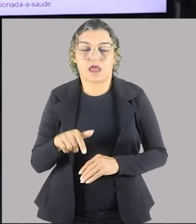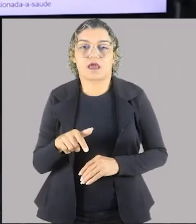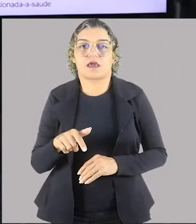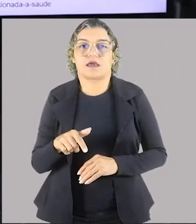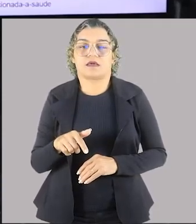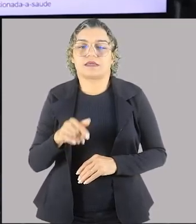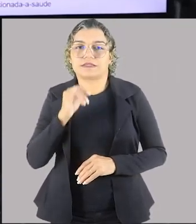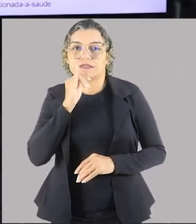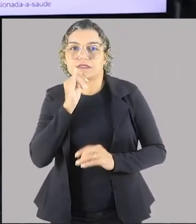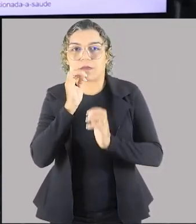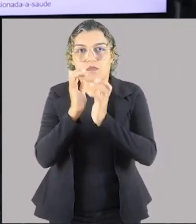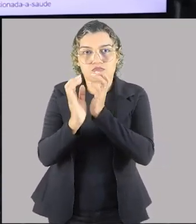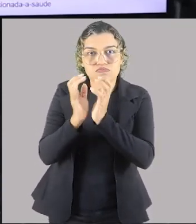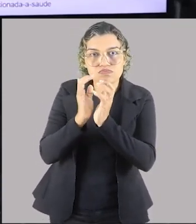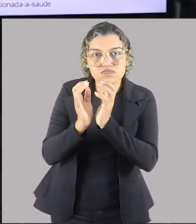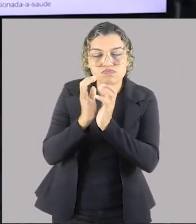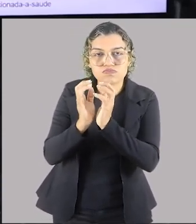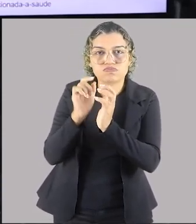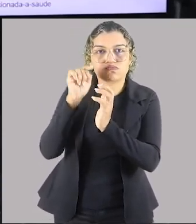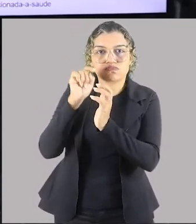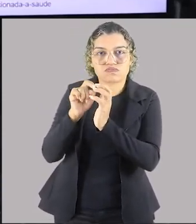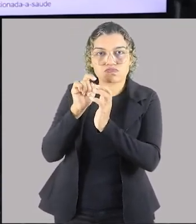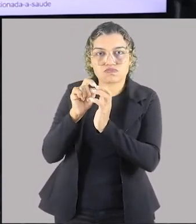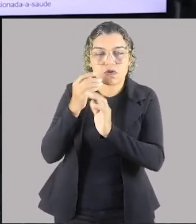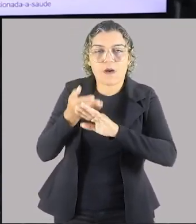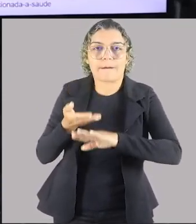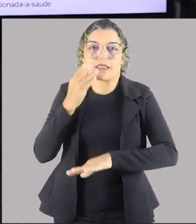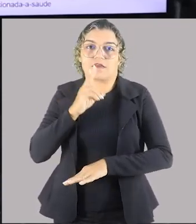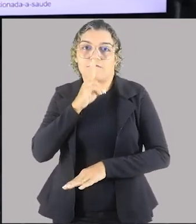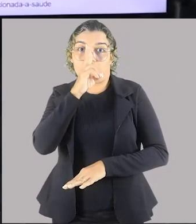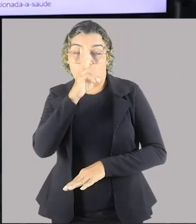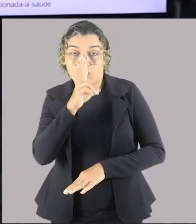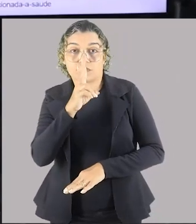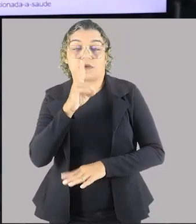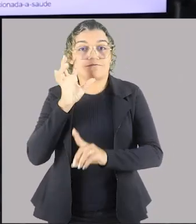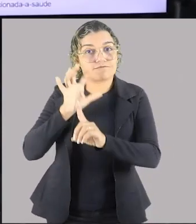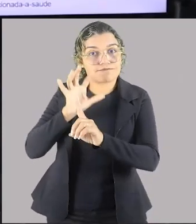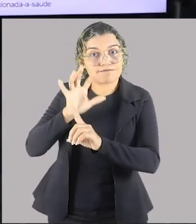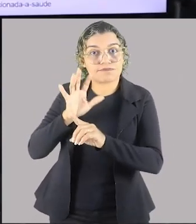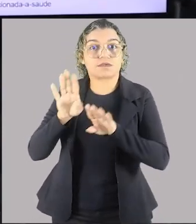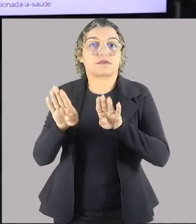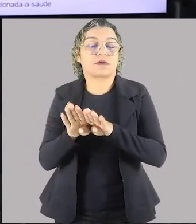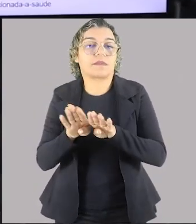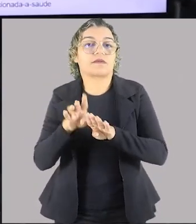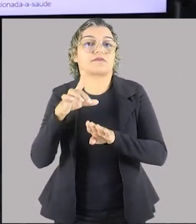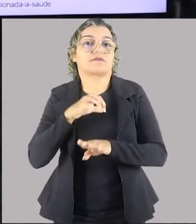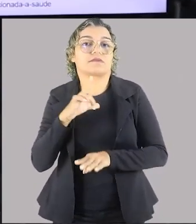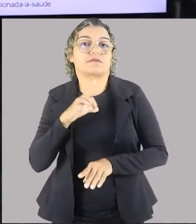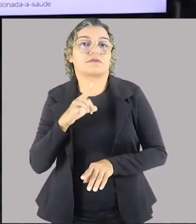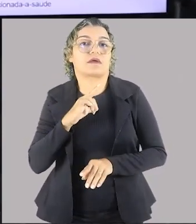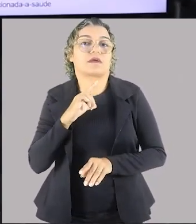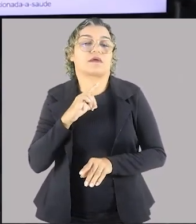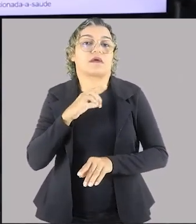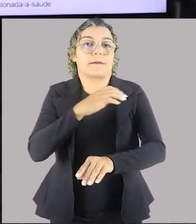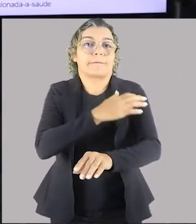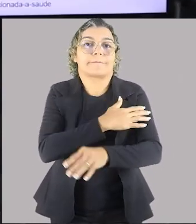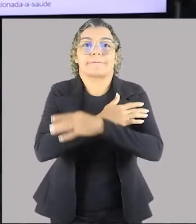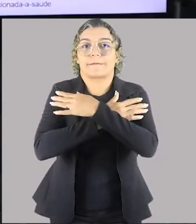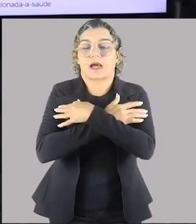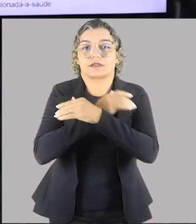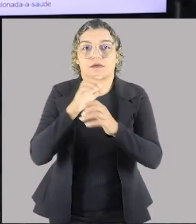ativação dos neurônios para aquela musculatura, aumentando a sua força, mas ele também vai ter um outro benefício que é o aumento da massa muscular, que é